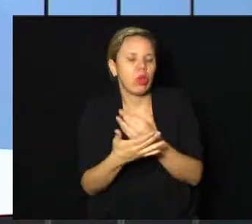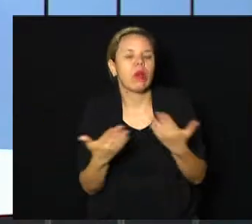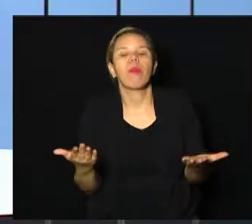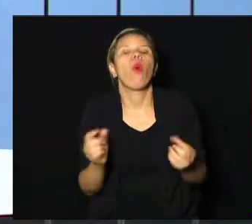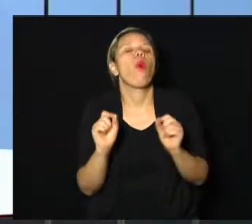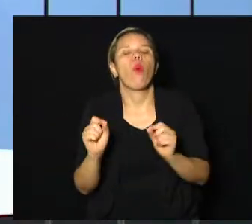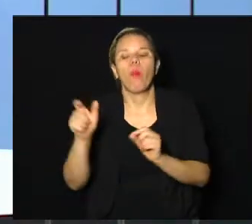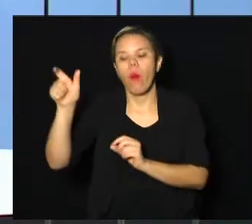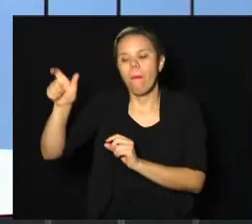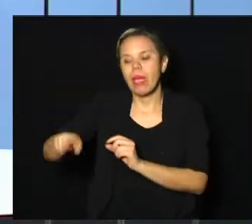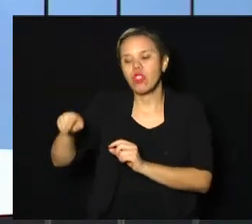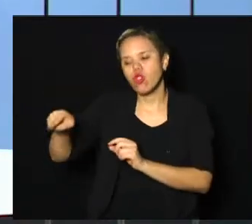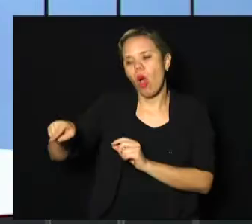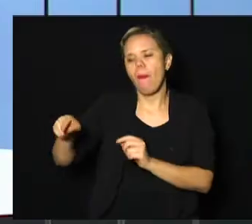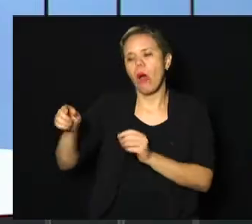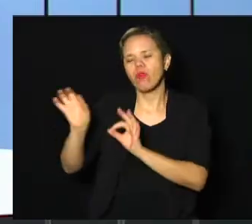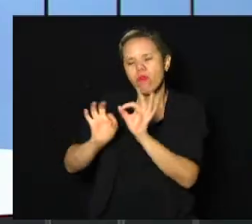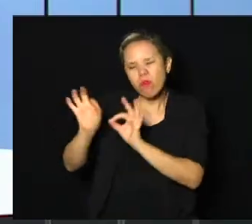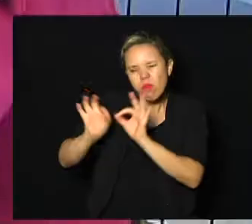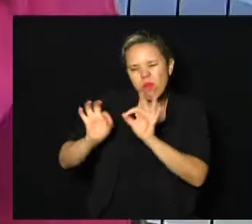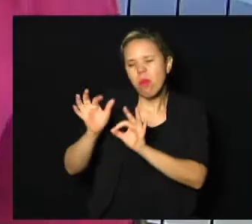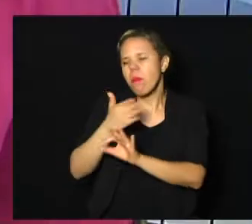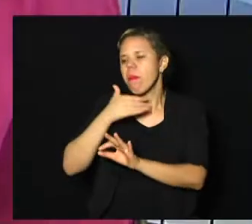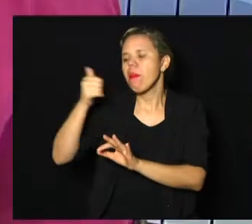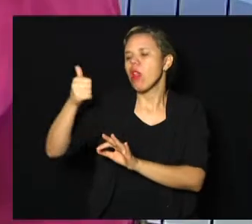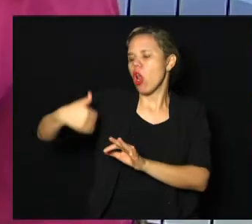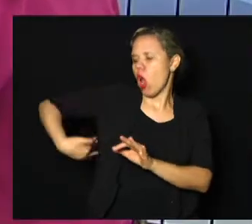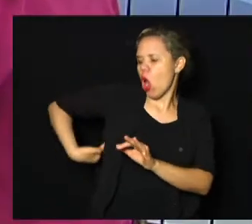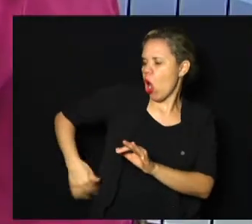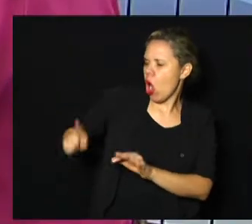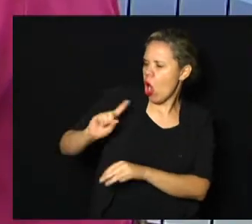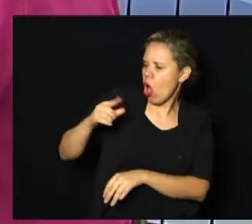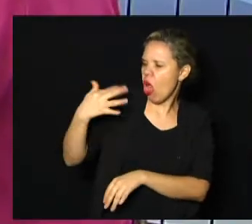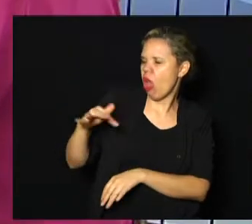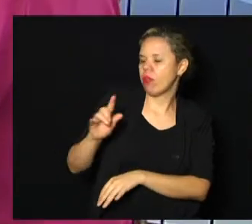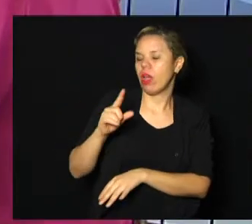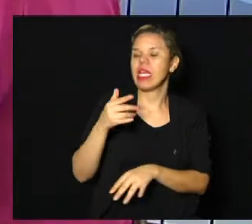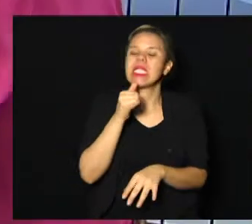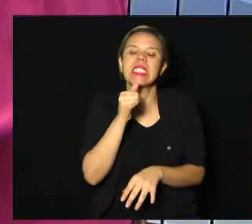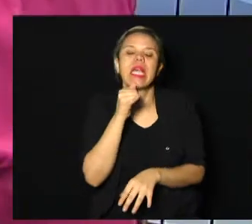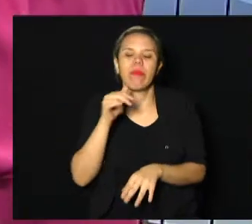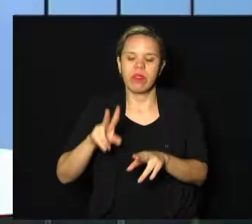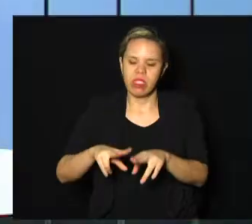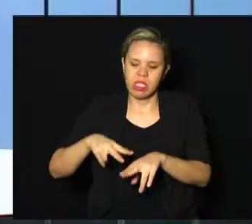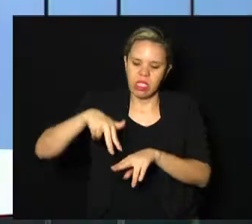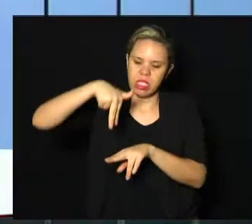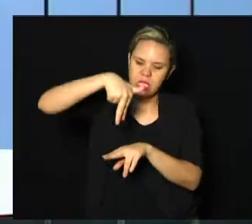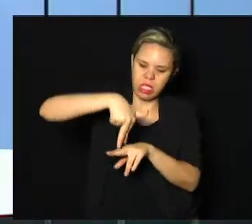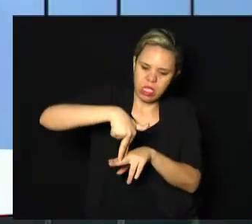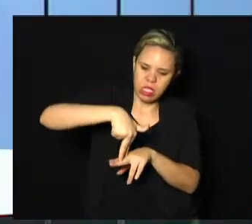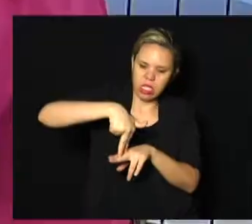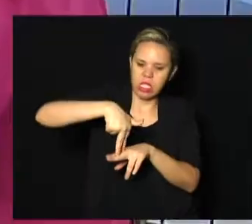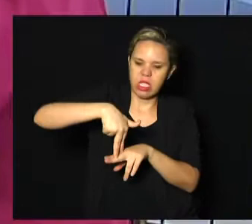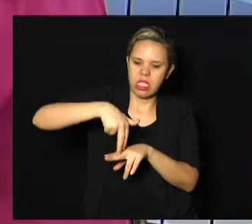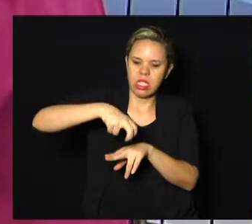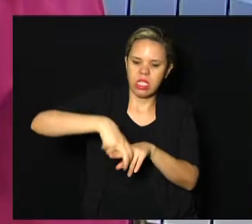pode adotar para que a coluna não sofra tanto? Por exemplo, levantar de vez em quando, esticar um pouquinho a perna.